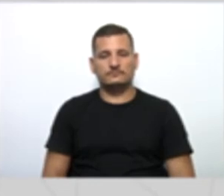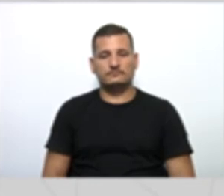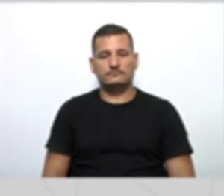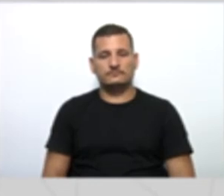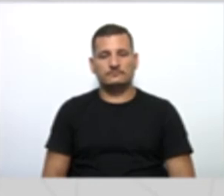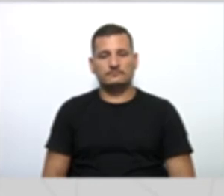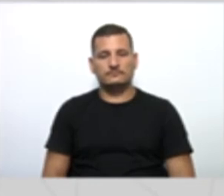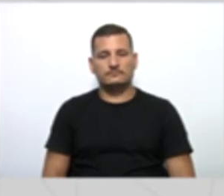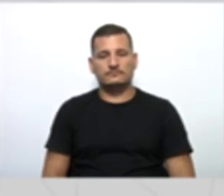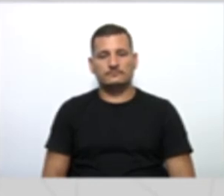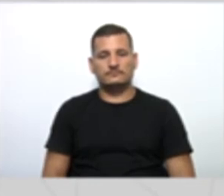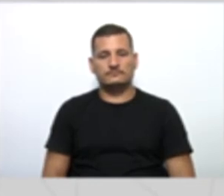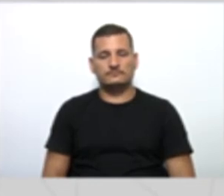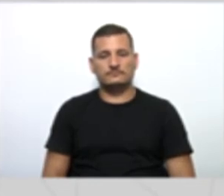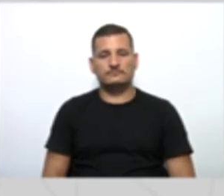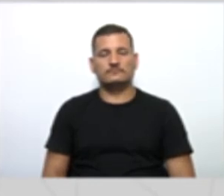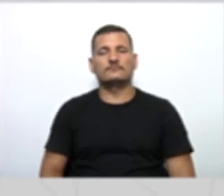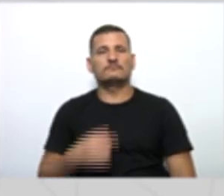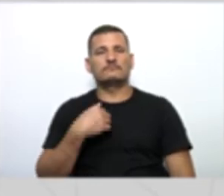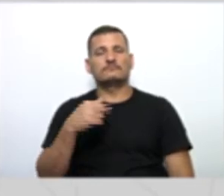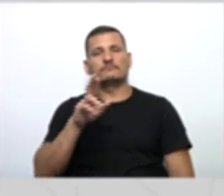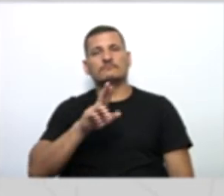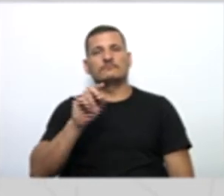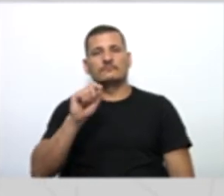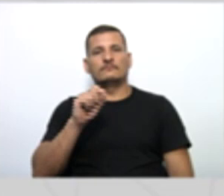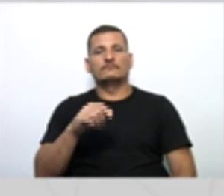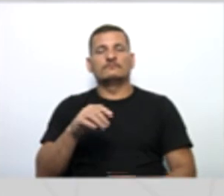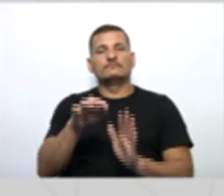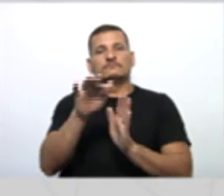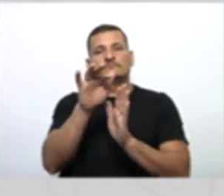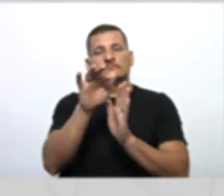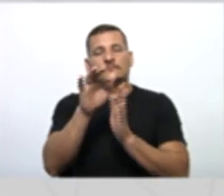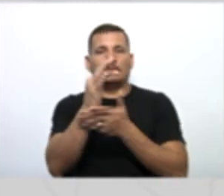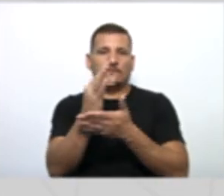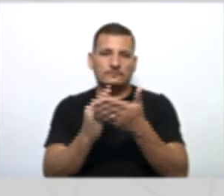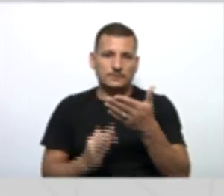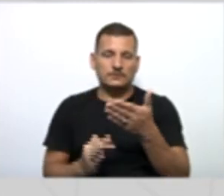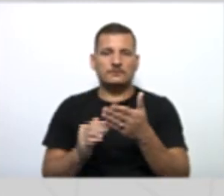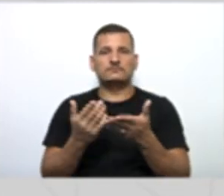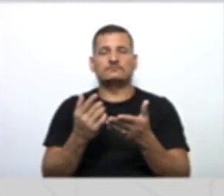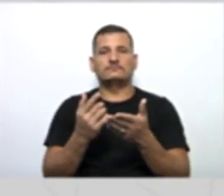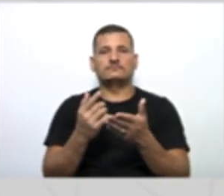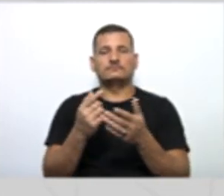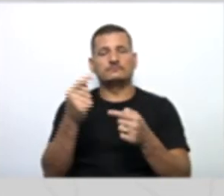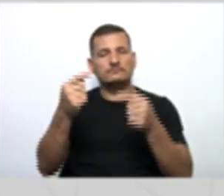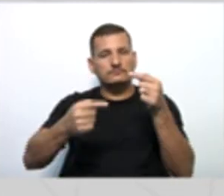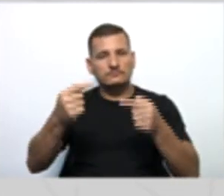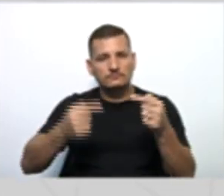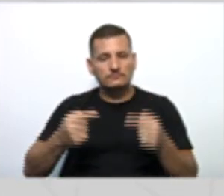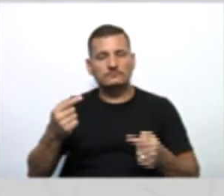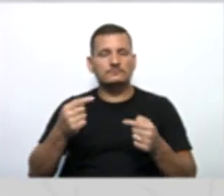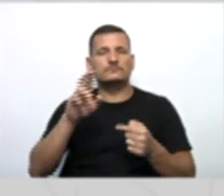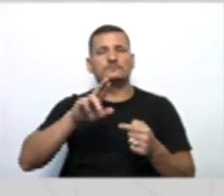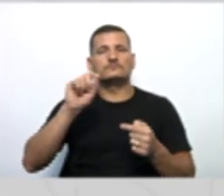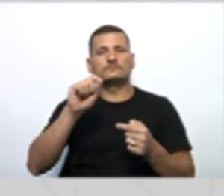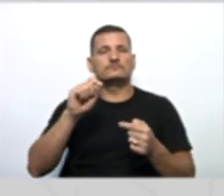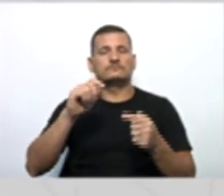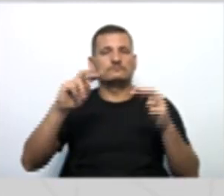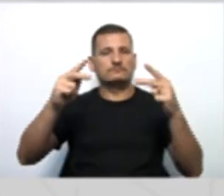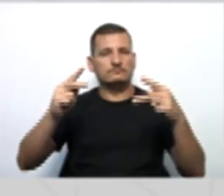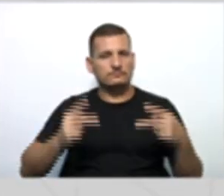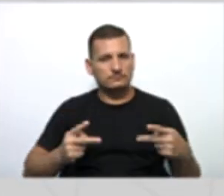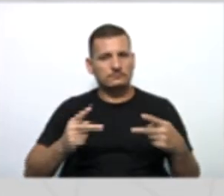Eu vou usar um questionário, eu vou usar um formulário, eu vou usar uma linguagem Python, HTML,